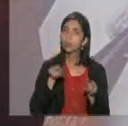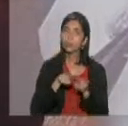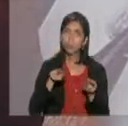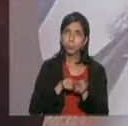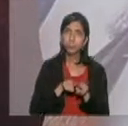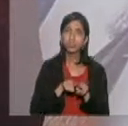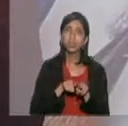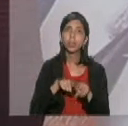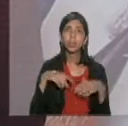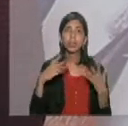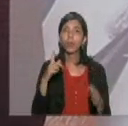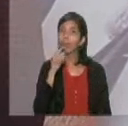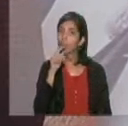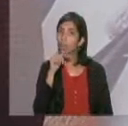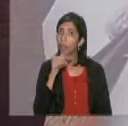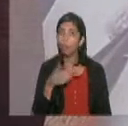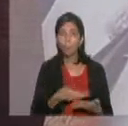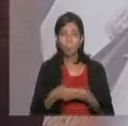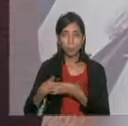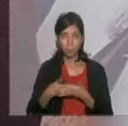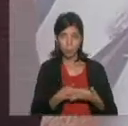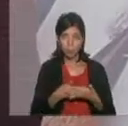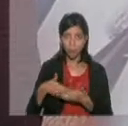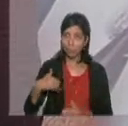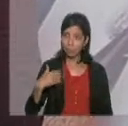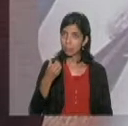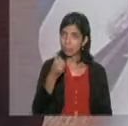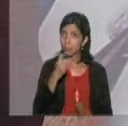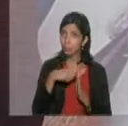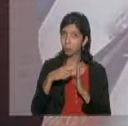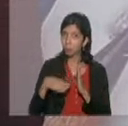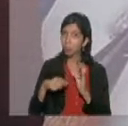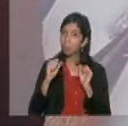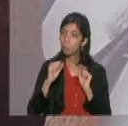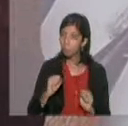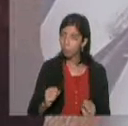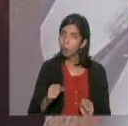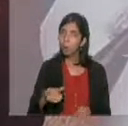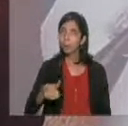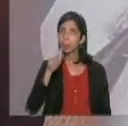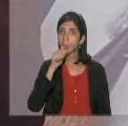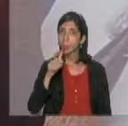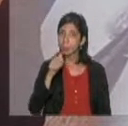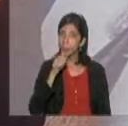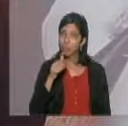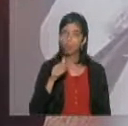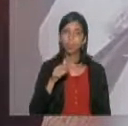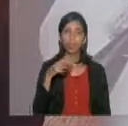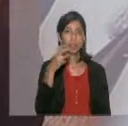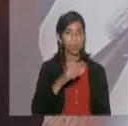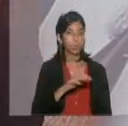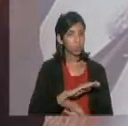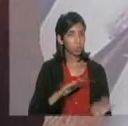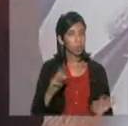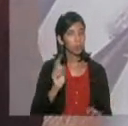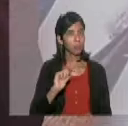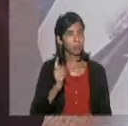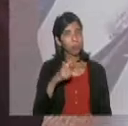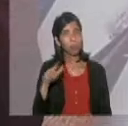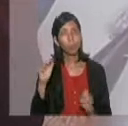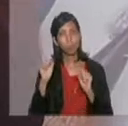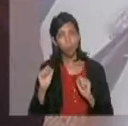deixar preocupada? Ou você teve essa sorte de nunca ter passado por isso até agora? Já engasgou